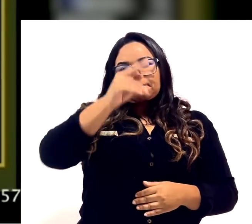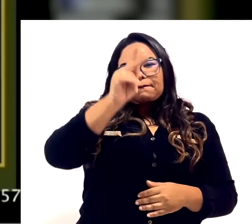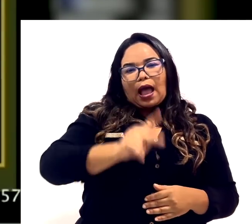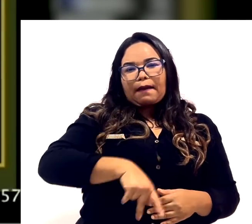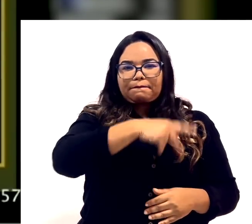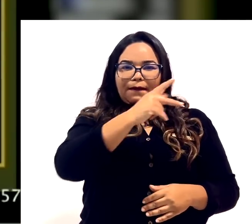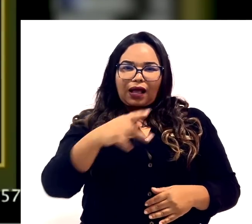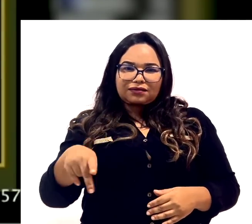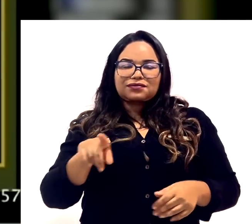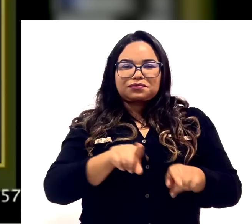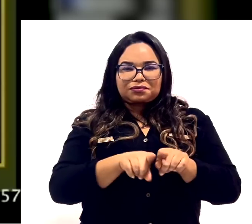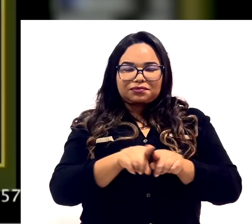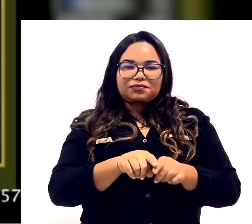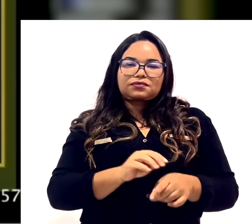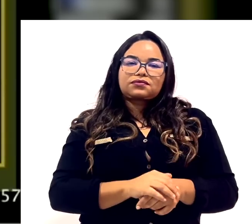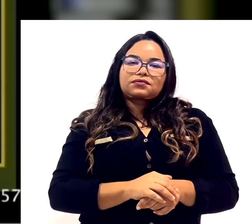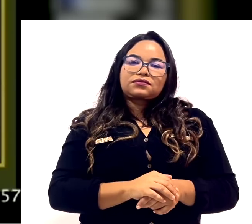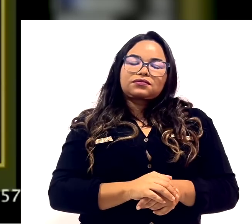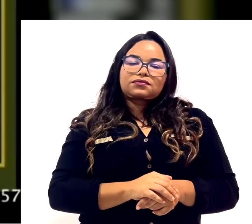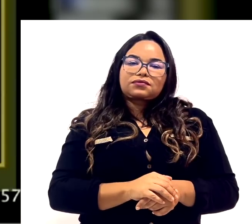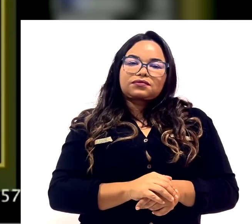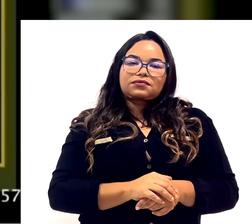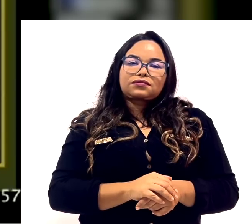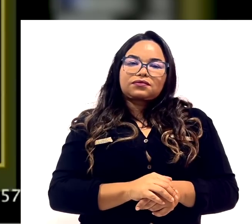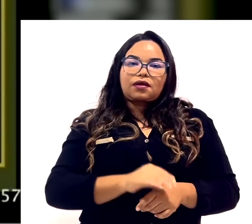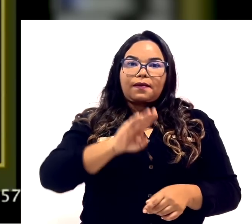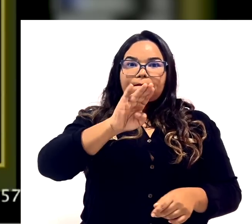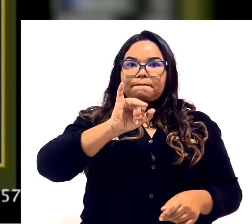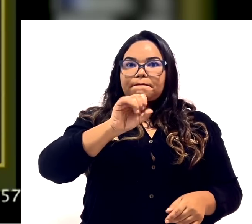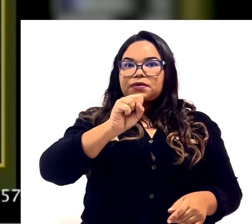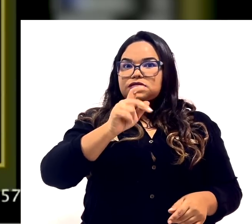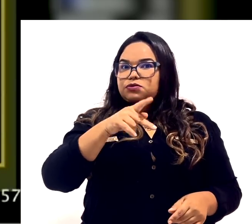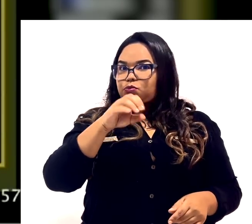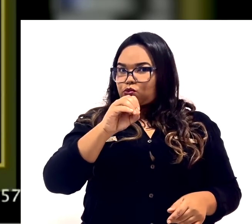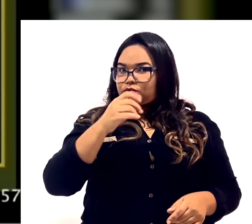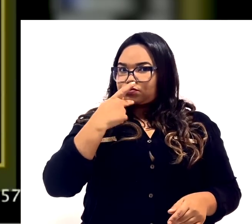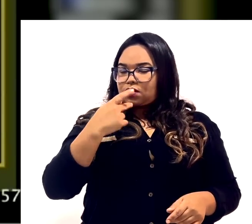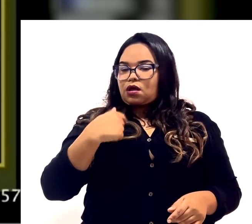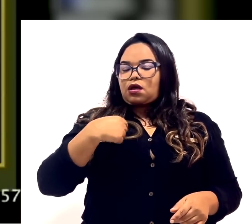Tu és um sacerdote para sempre, diz o bispo ordenado.